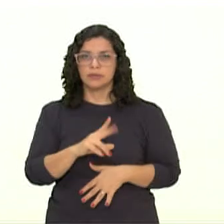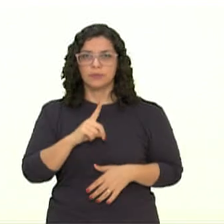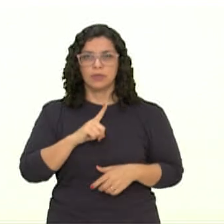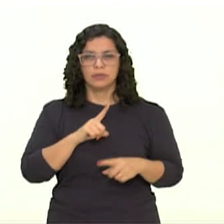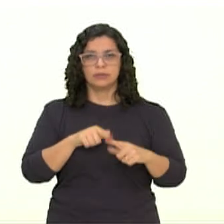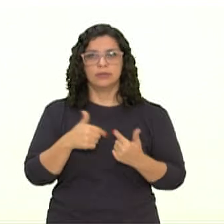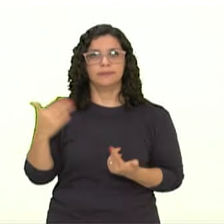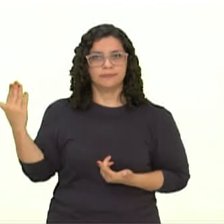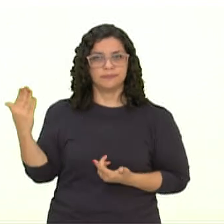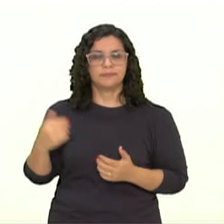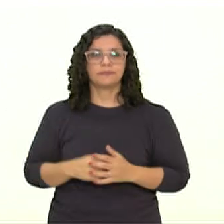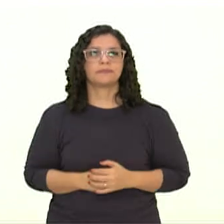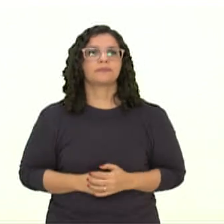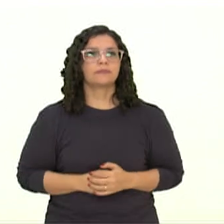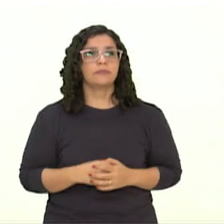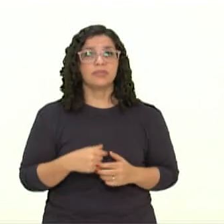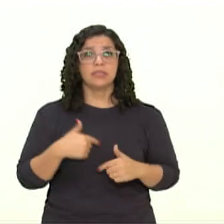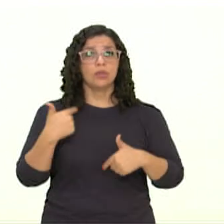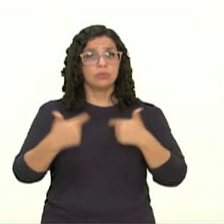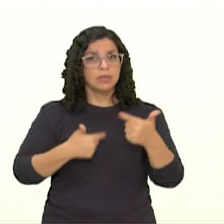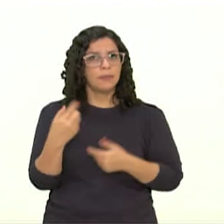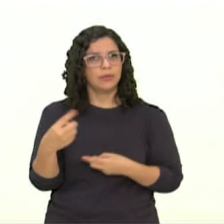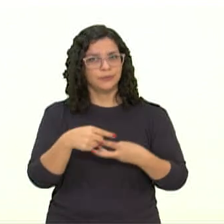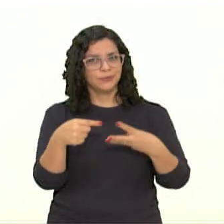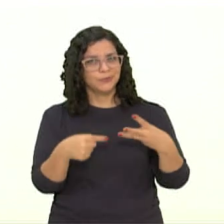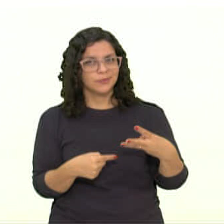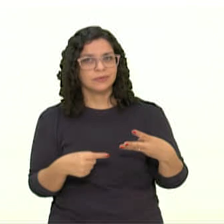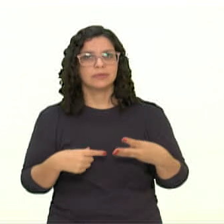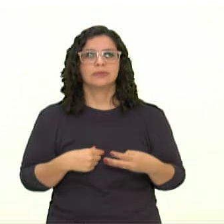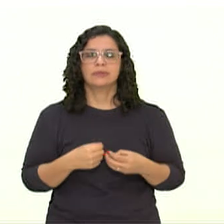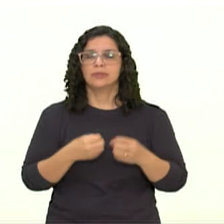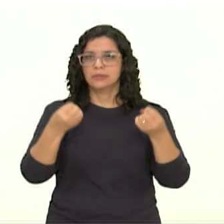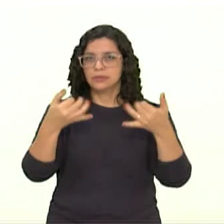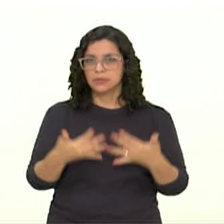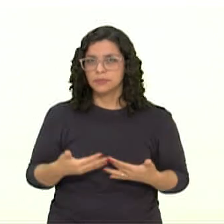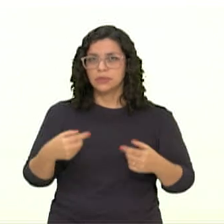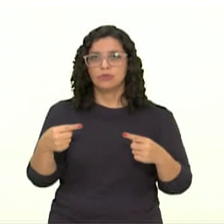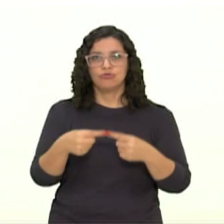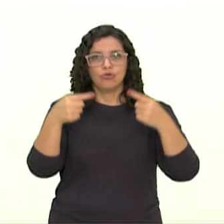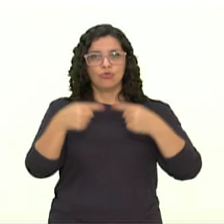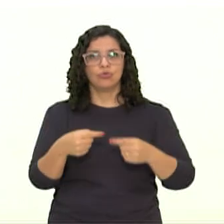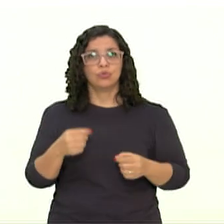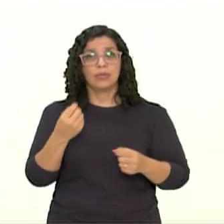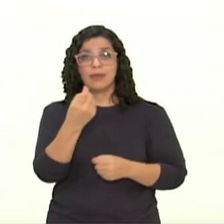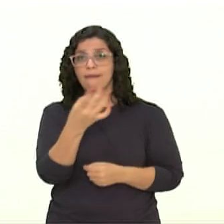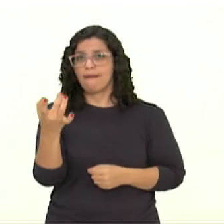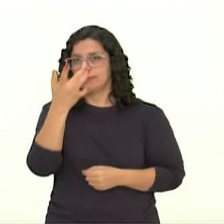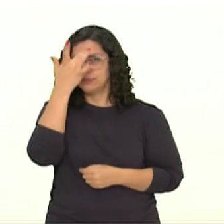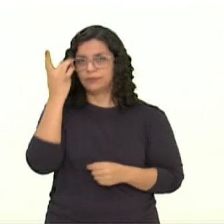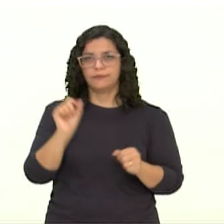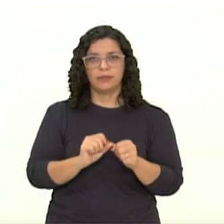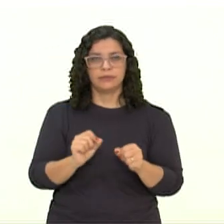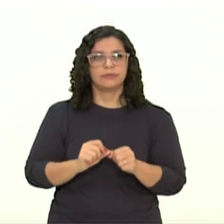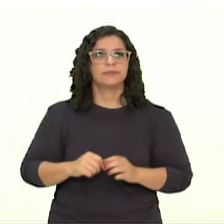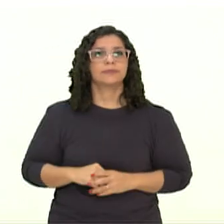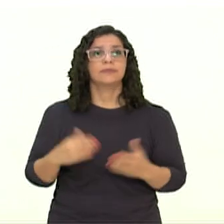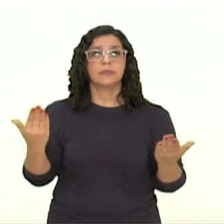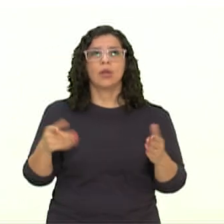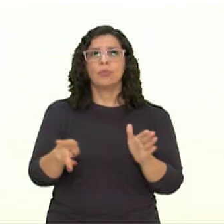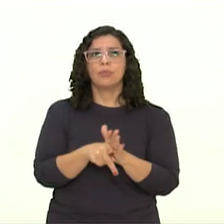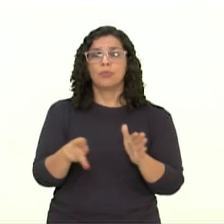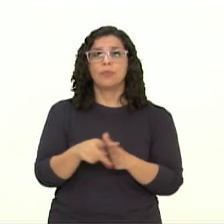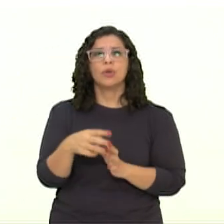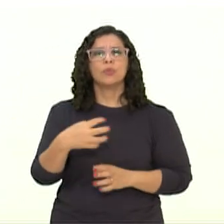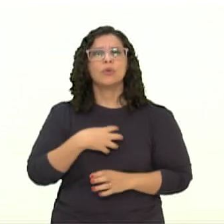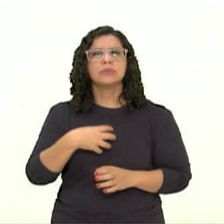resposta efetiva, né? Então, basicamente, essa aqui é a classificação de acordo com a função. O sentido do